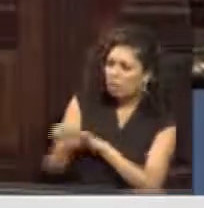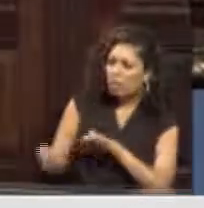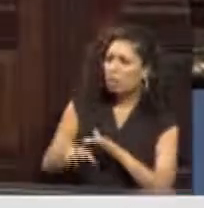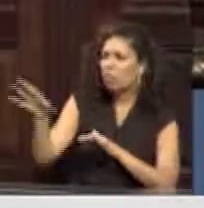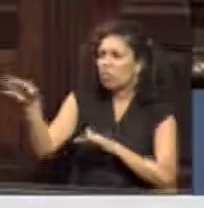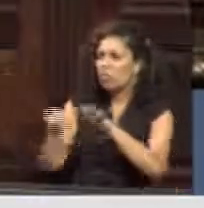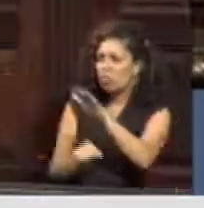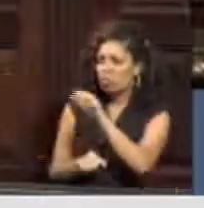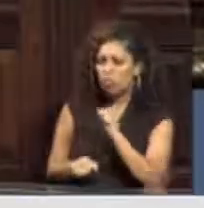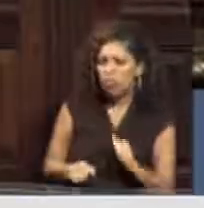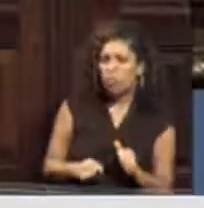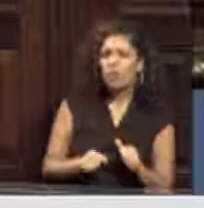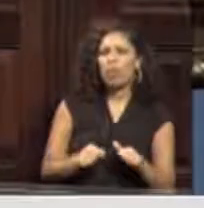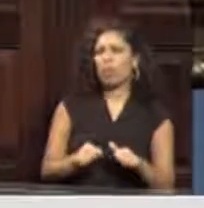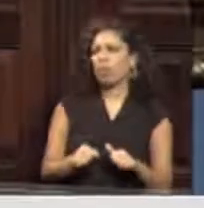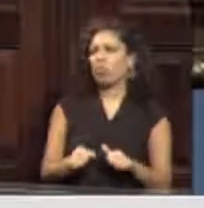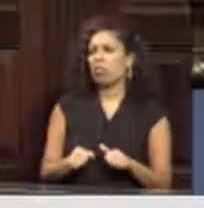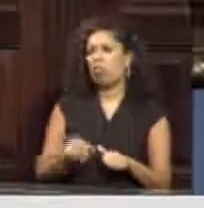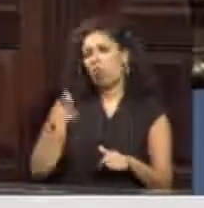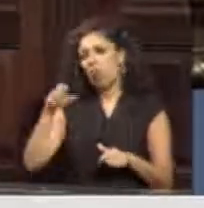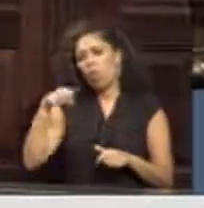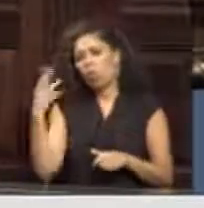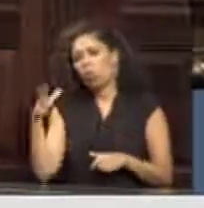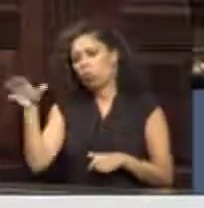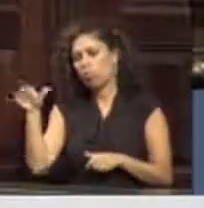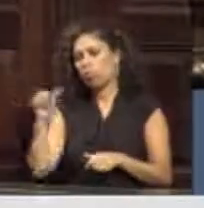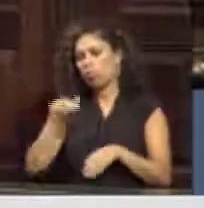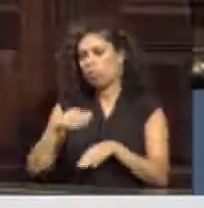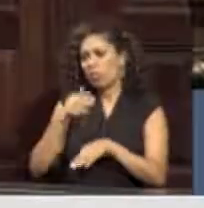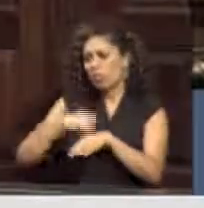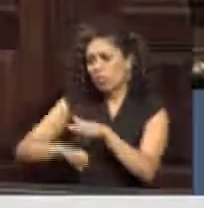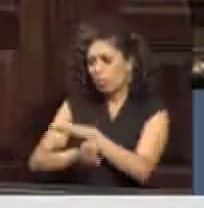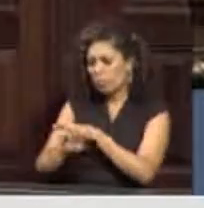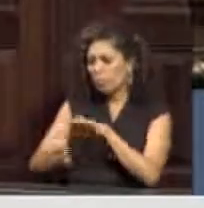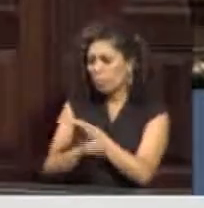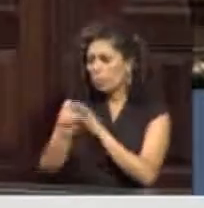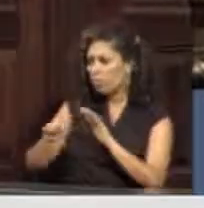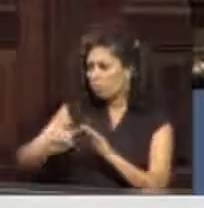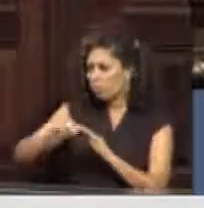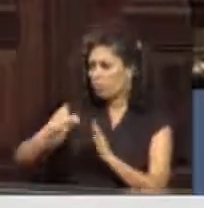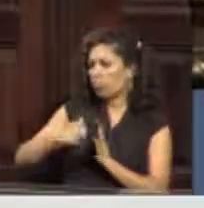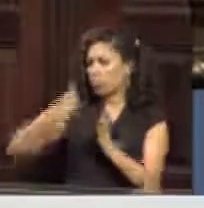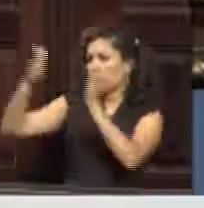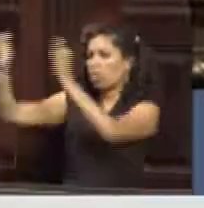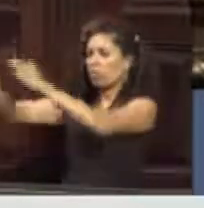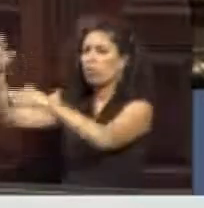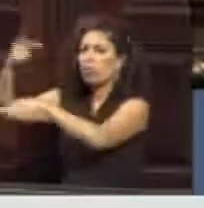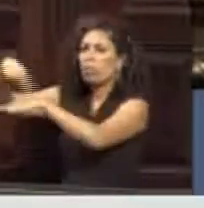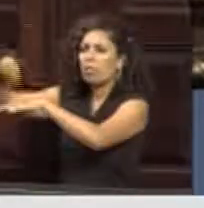no exterior. Concordo. Eu só não concordo aqui é dizer